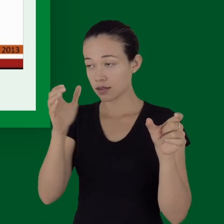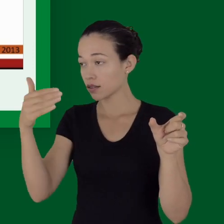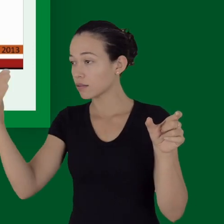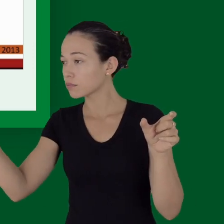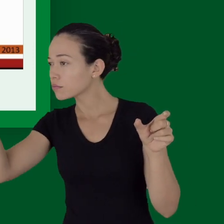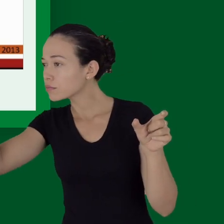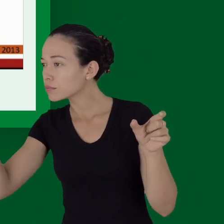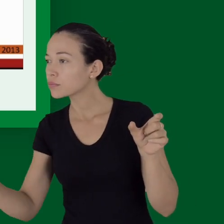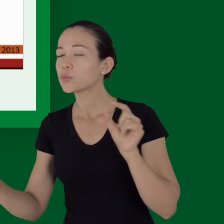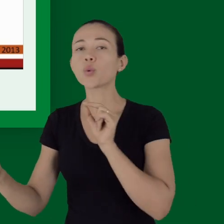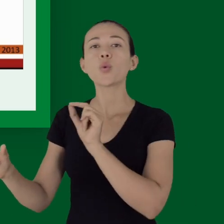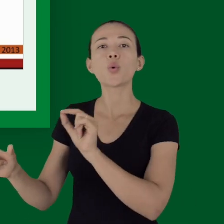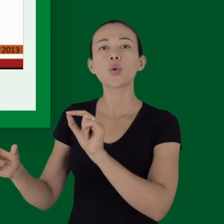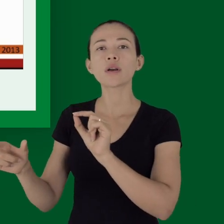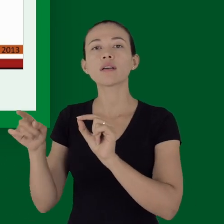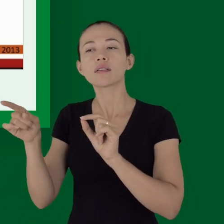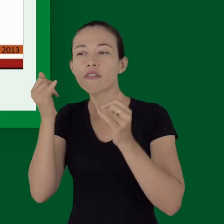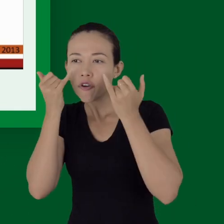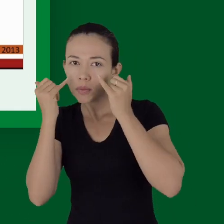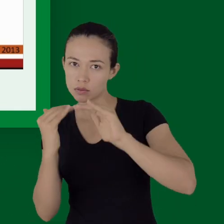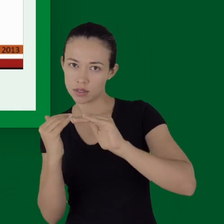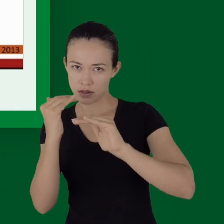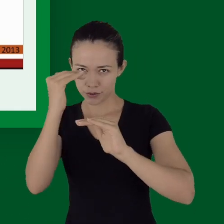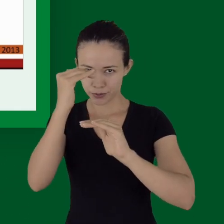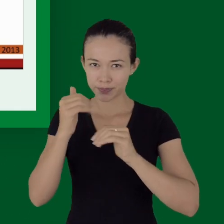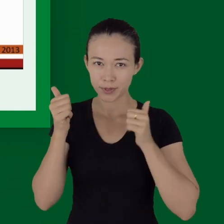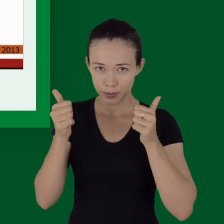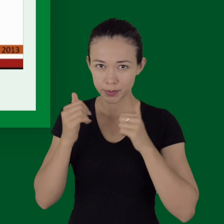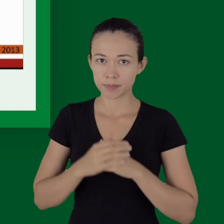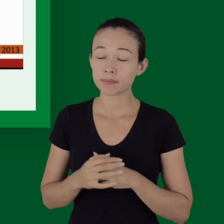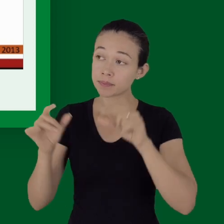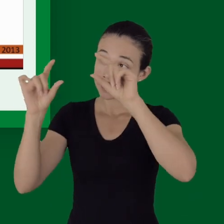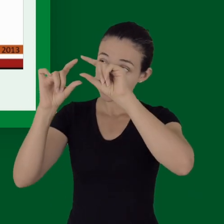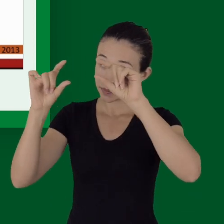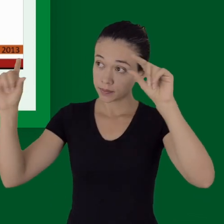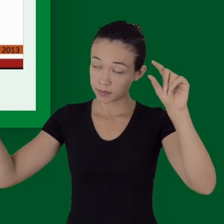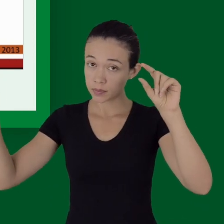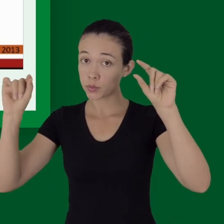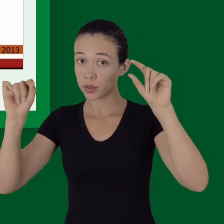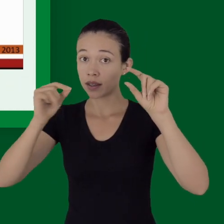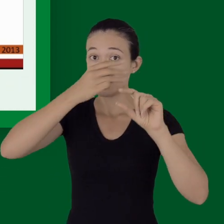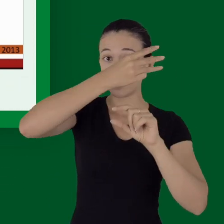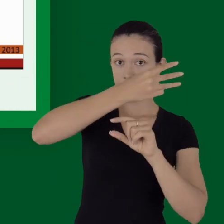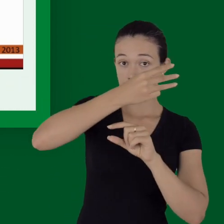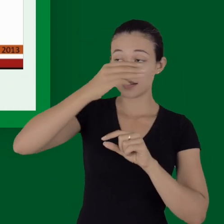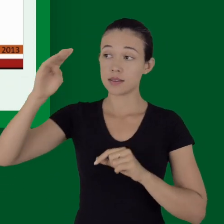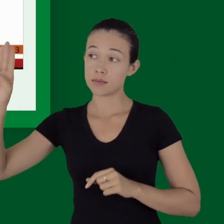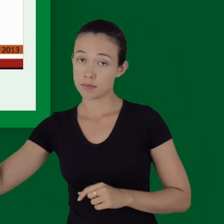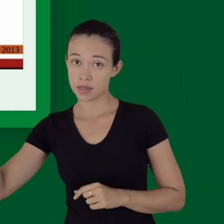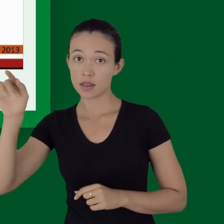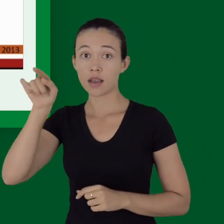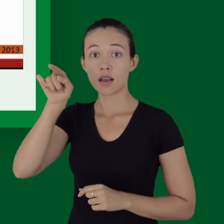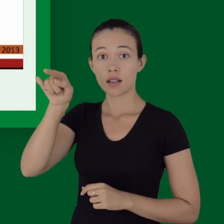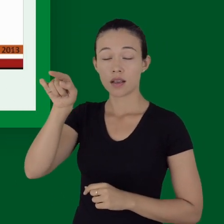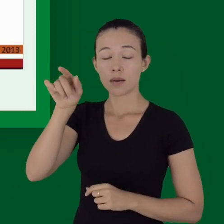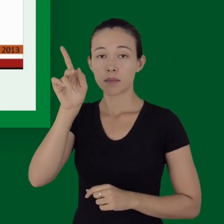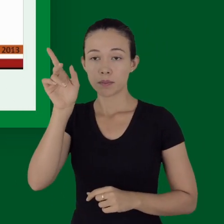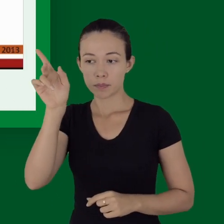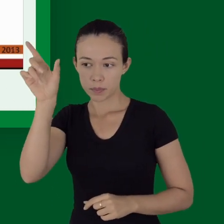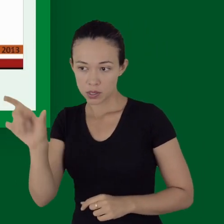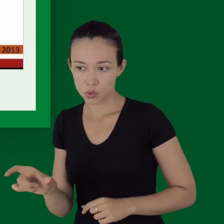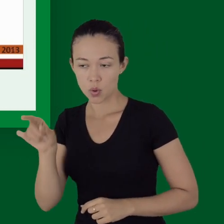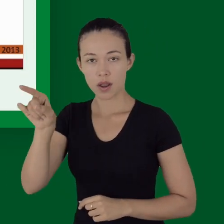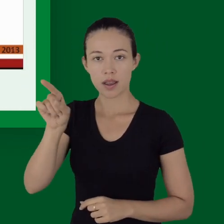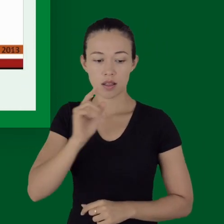como classe de recomendação 3, nível de evidência B. A gente não faz atropina de rotina na PCR, né? A